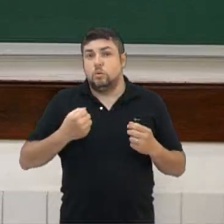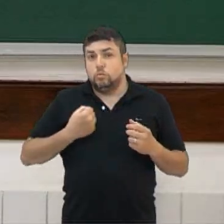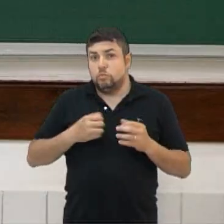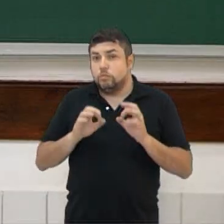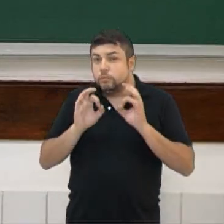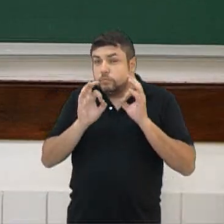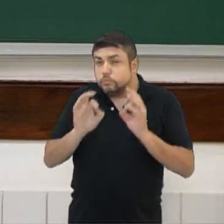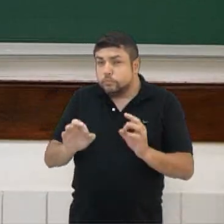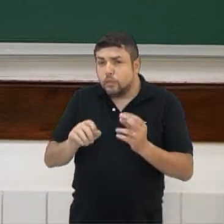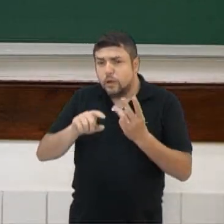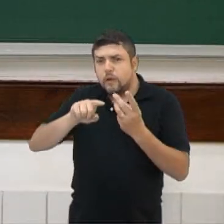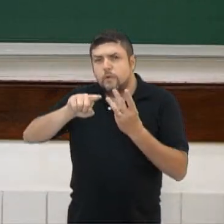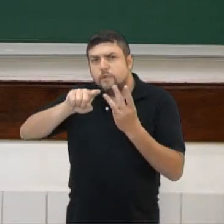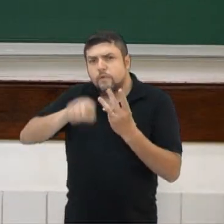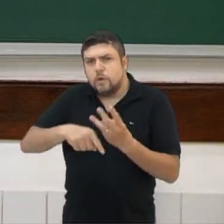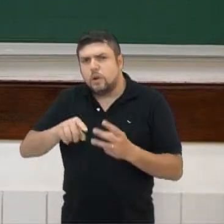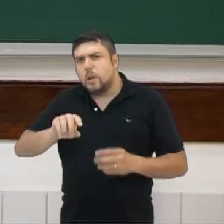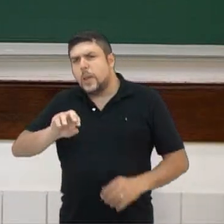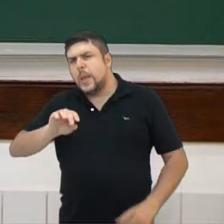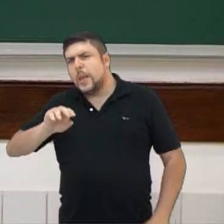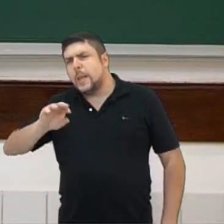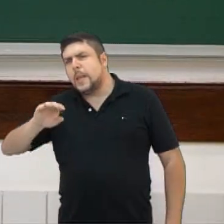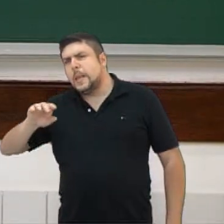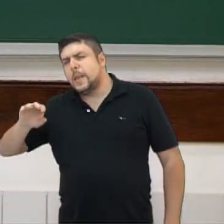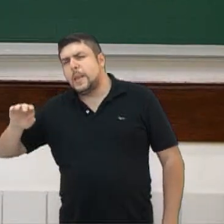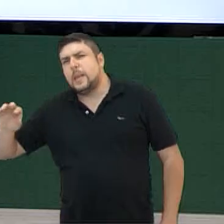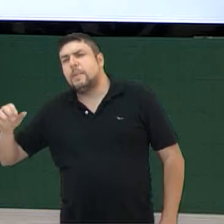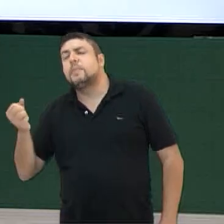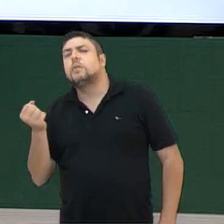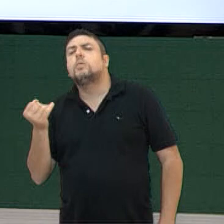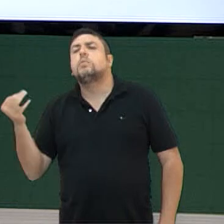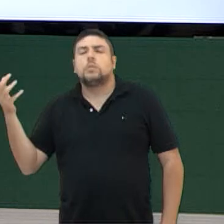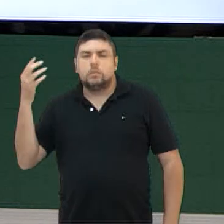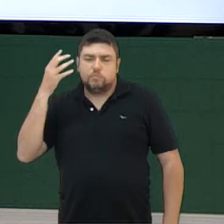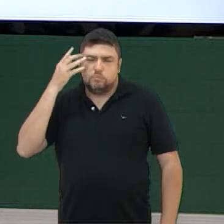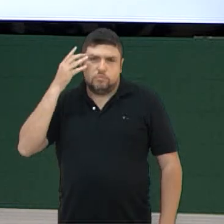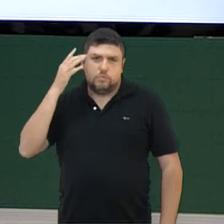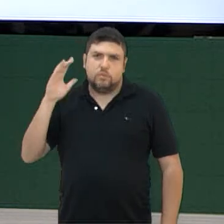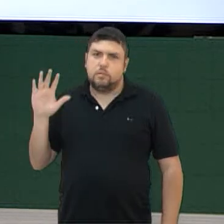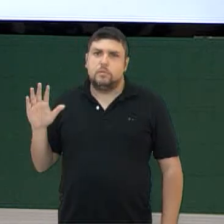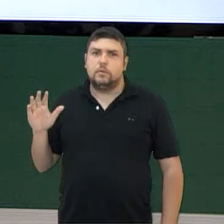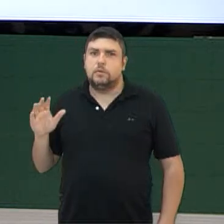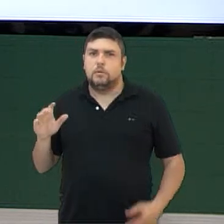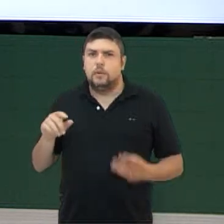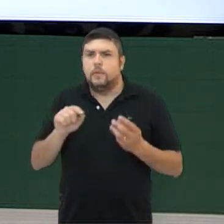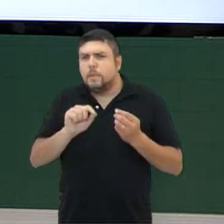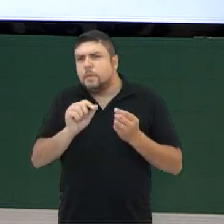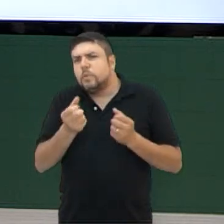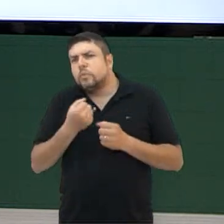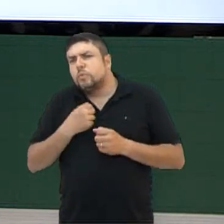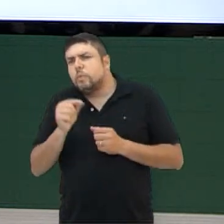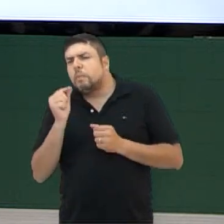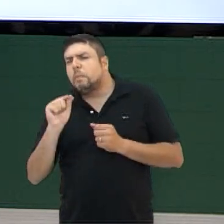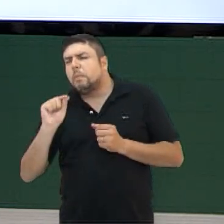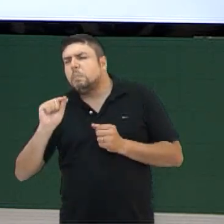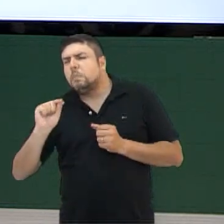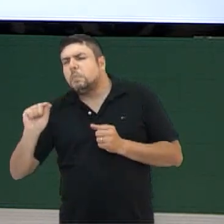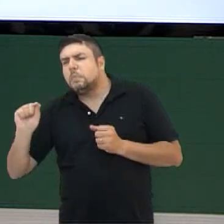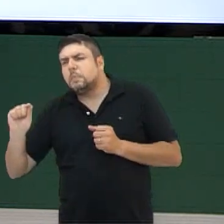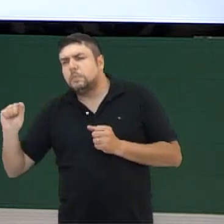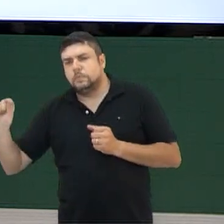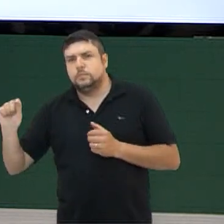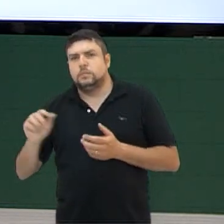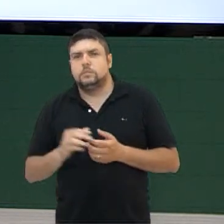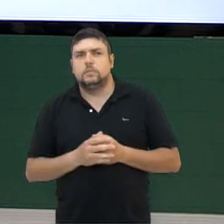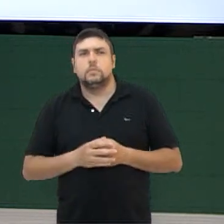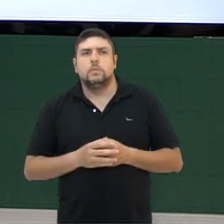quantas casas tem. Mas você vai chegar em um 3, alguma coisa com certeza, tá? Para qualquer circunferência dá certo. Bom, e como